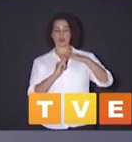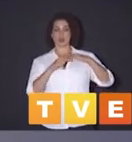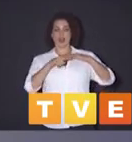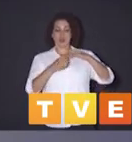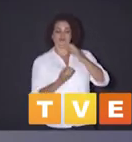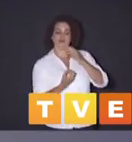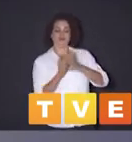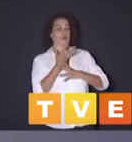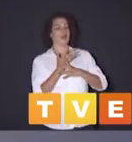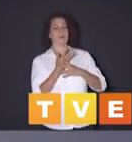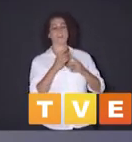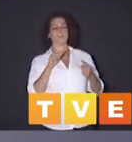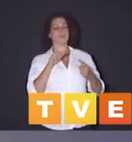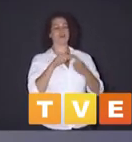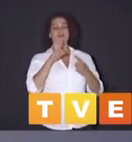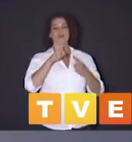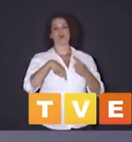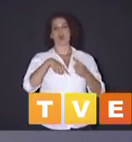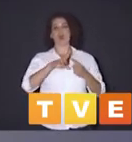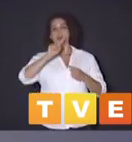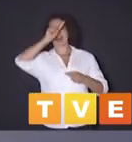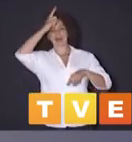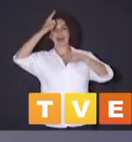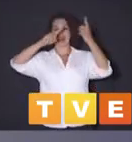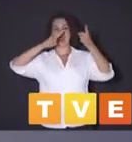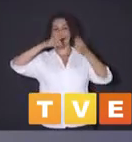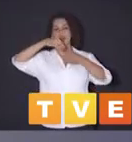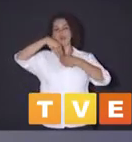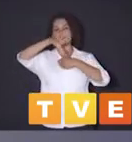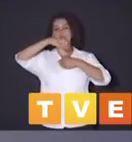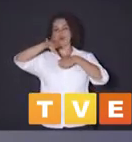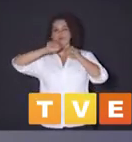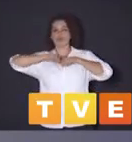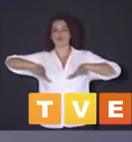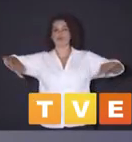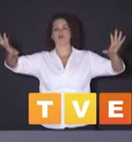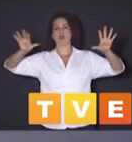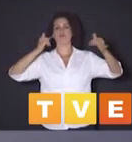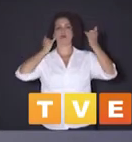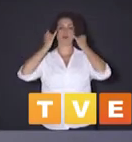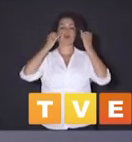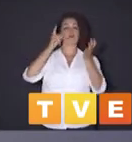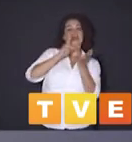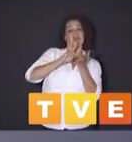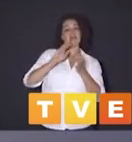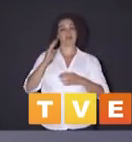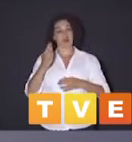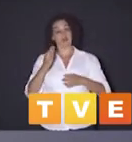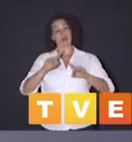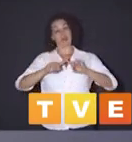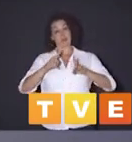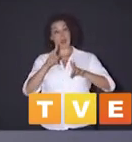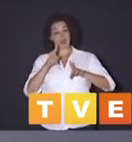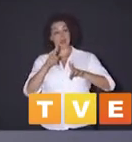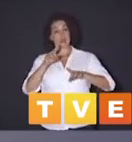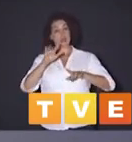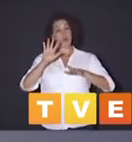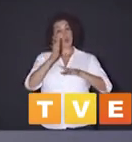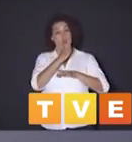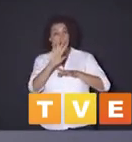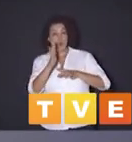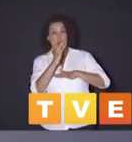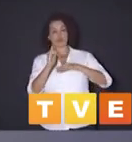e e compartilhando informações verdadeiras ou falsas mas tem as instituições que em tese